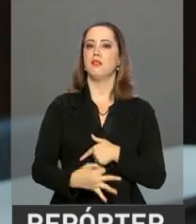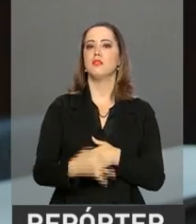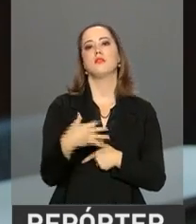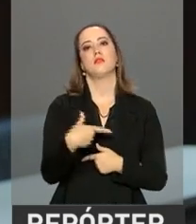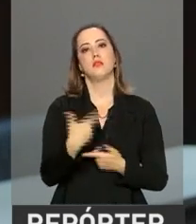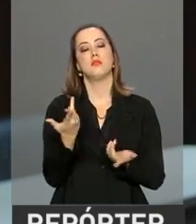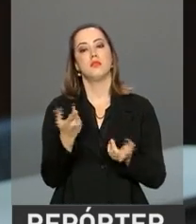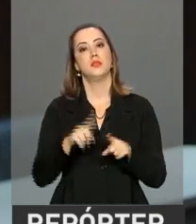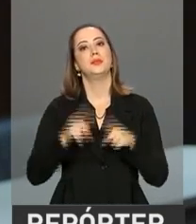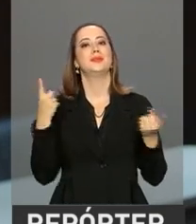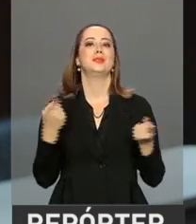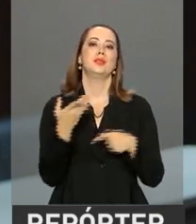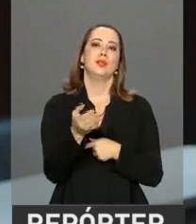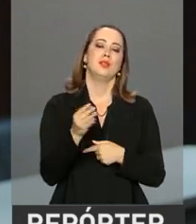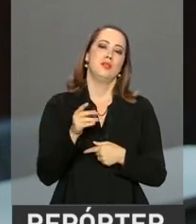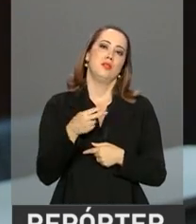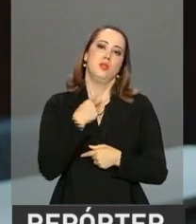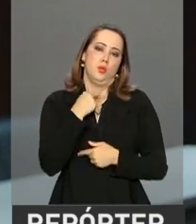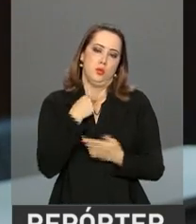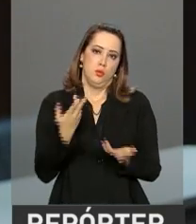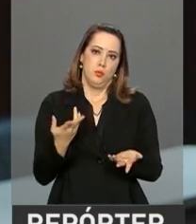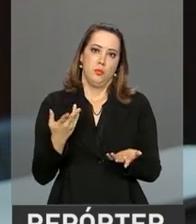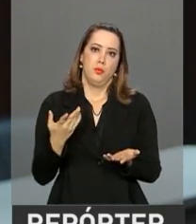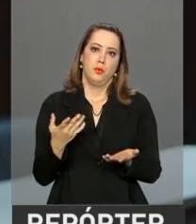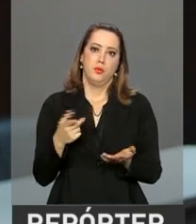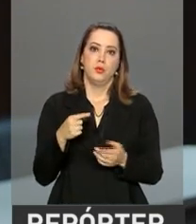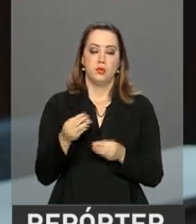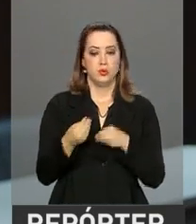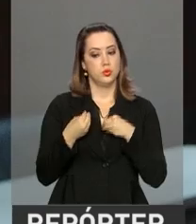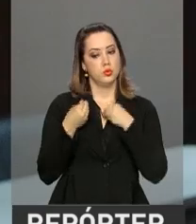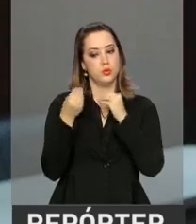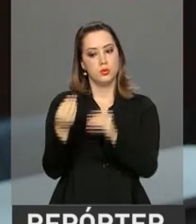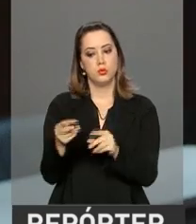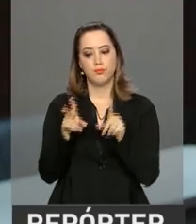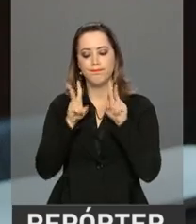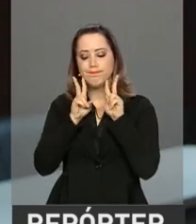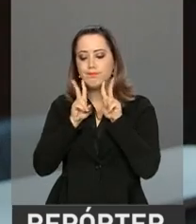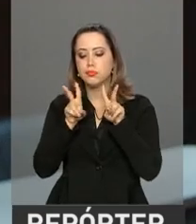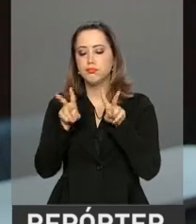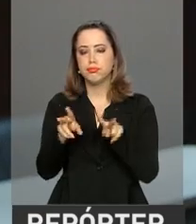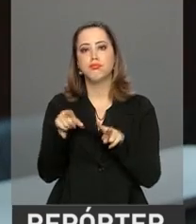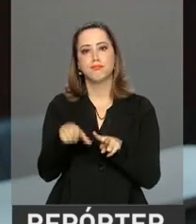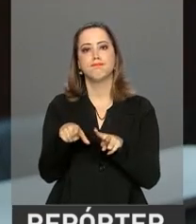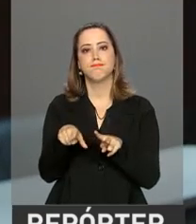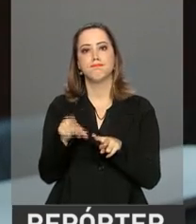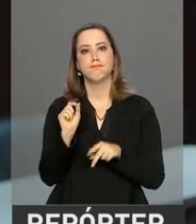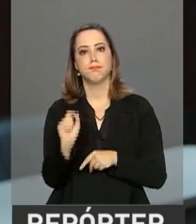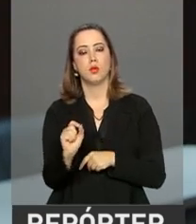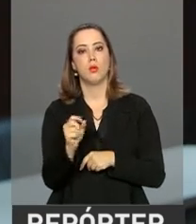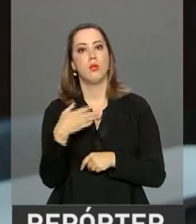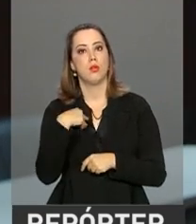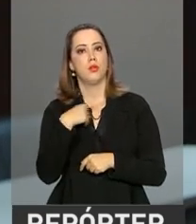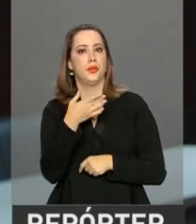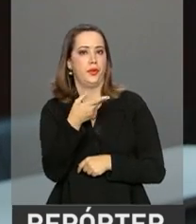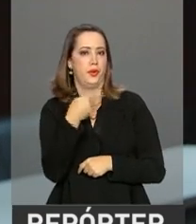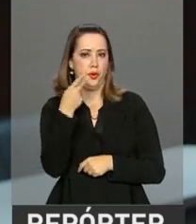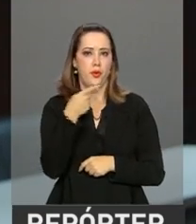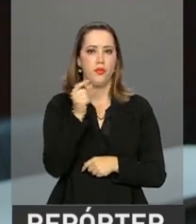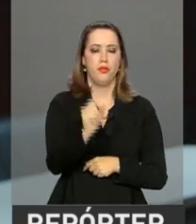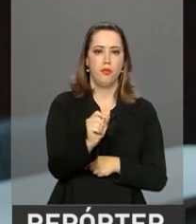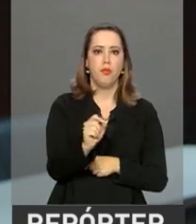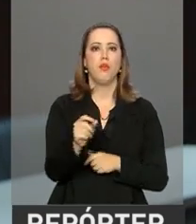bem a sociedade Mas isso não no nos impede de conceder a esses funcionários um pouco mais de atenção eu estou me referindo por exemplo a